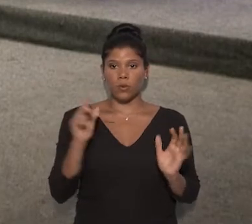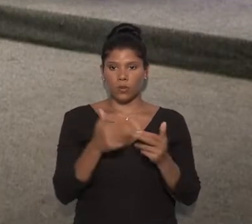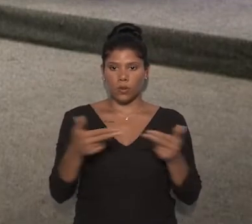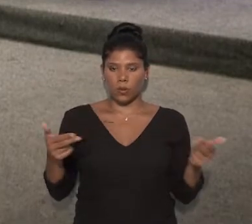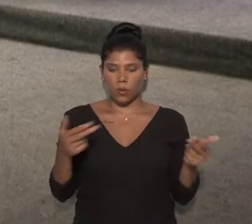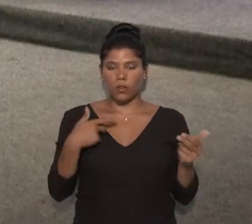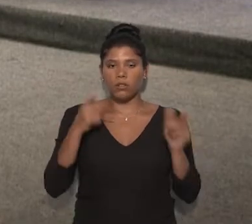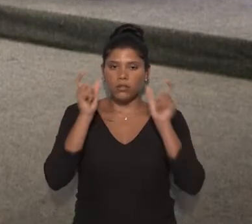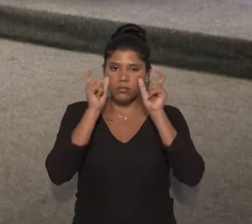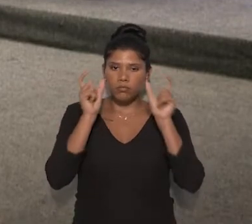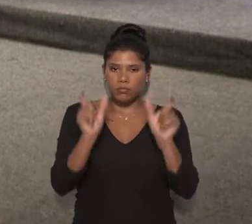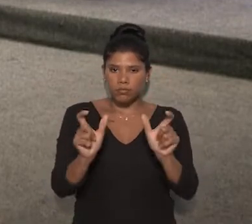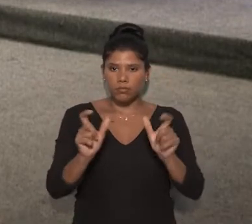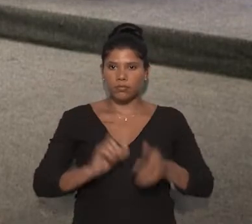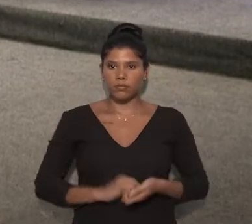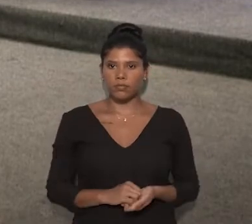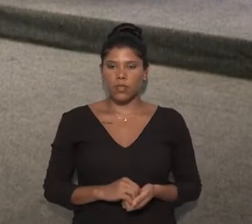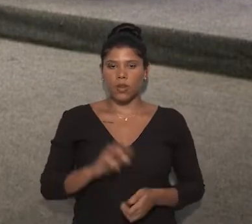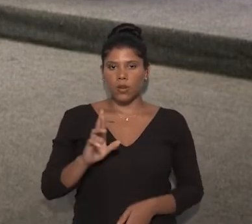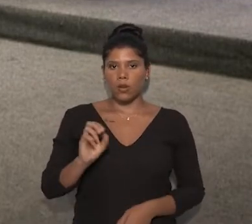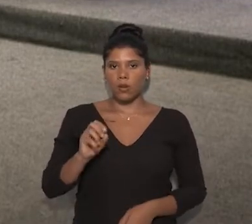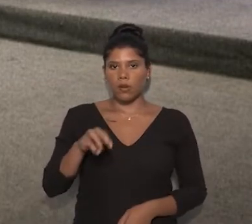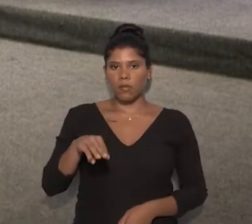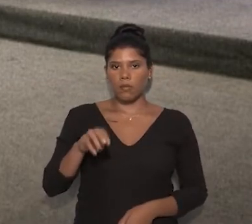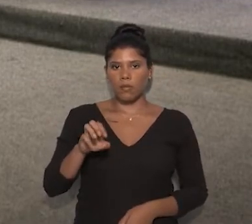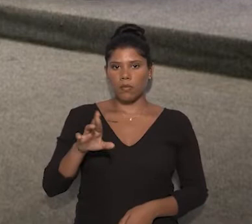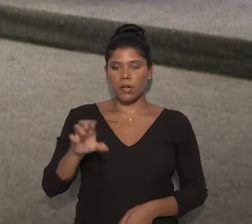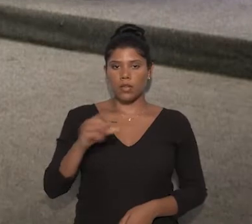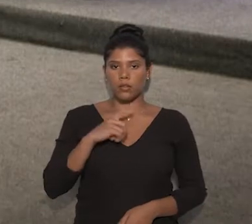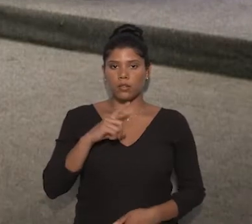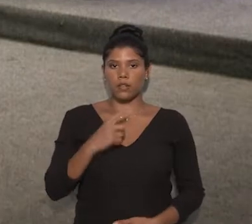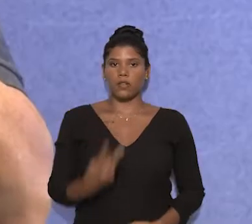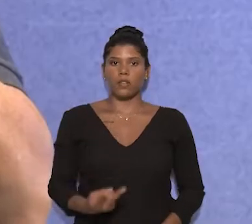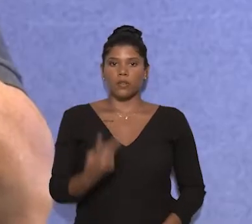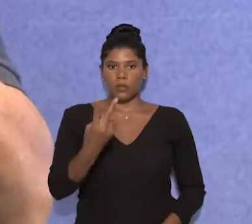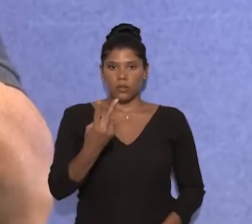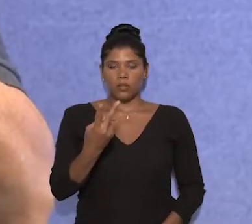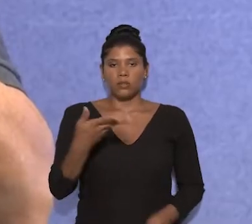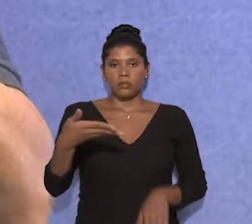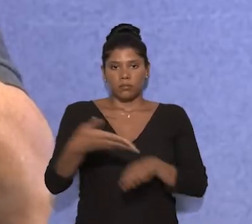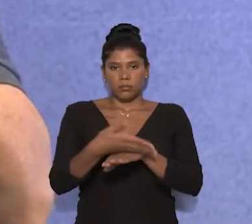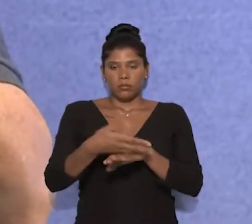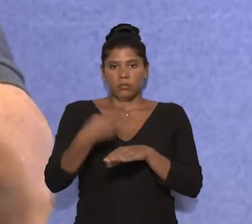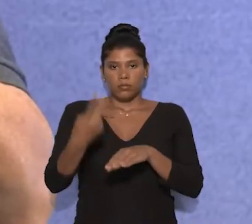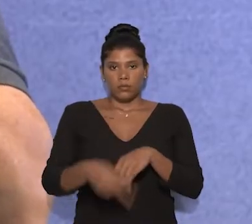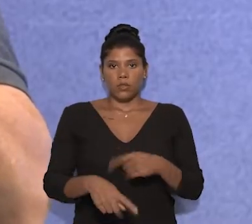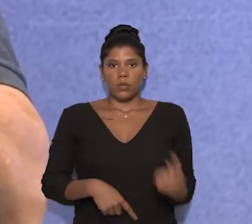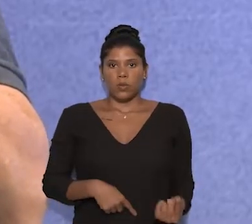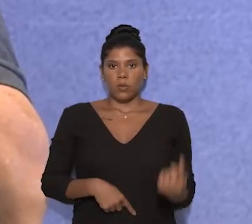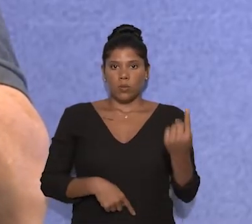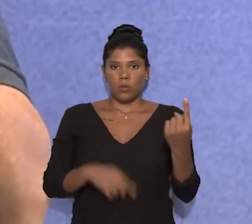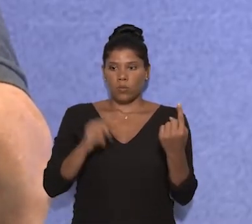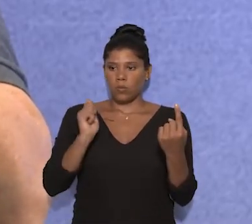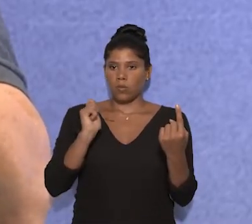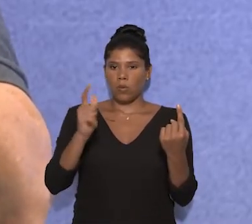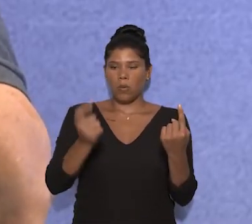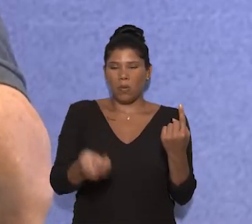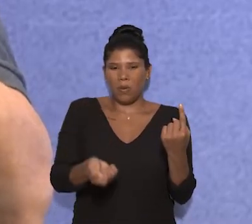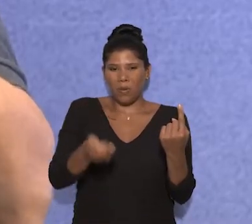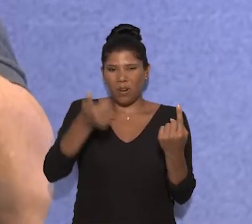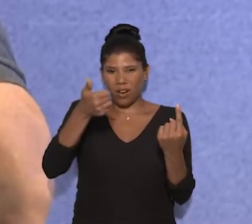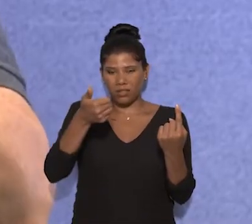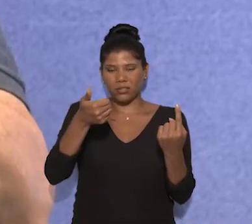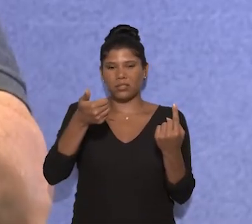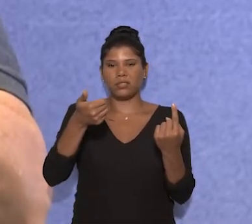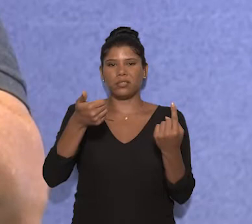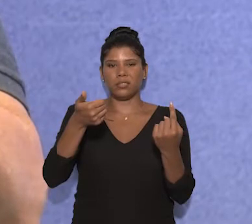chamou a atenção no jogo, o Romero teve 2 lances de participação dele. Um não foi gol por um milagre, que o goleiro não tirou, a